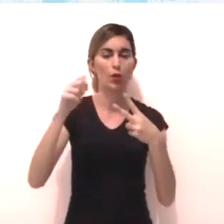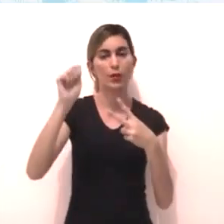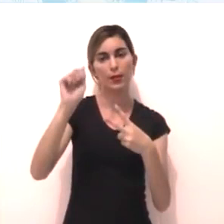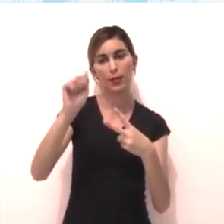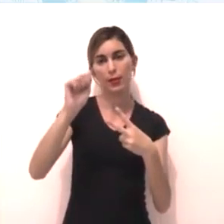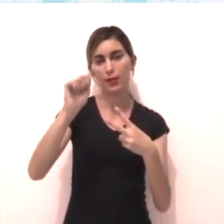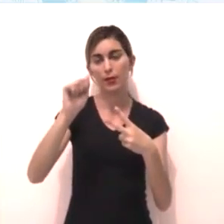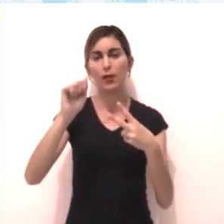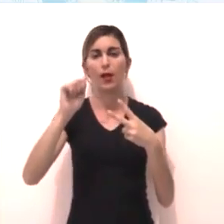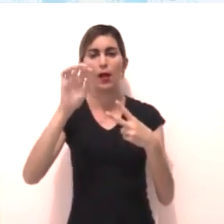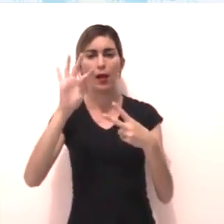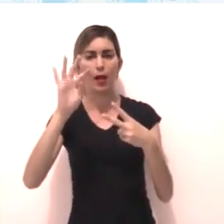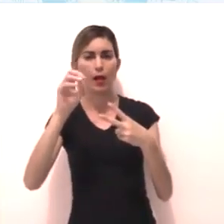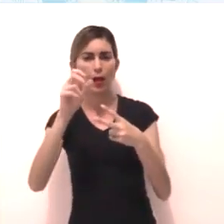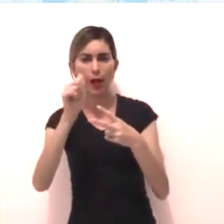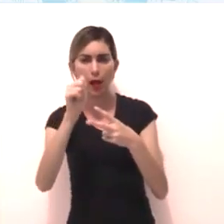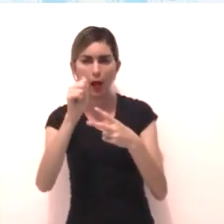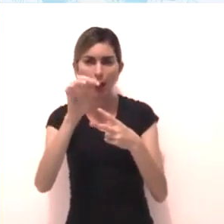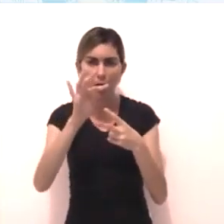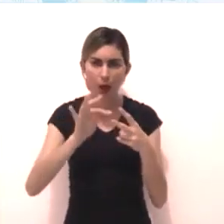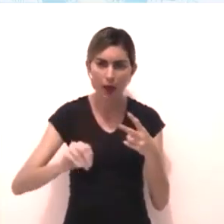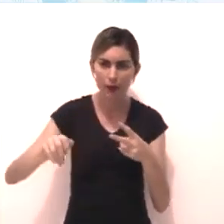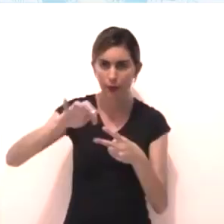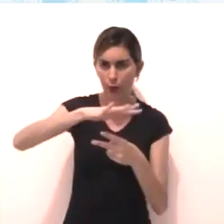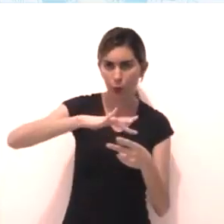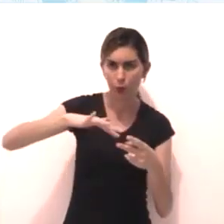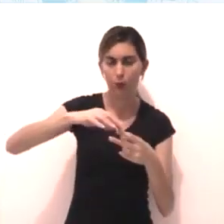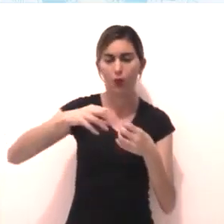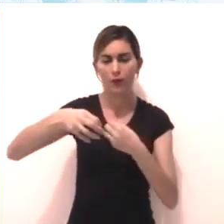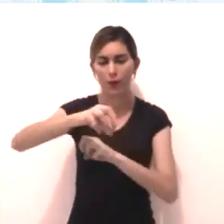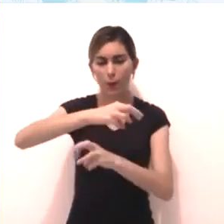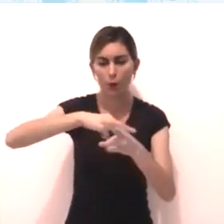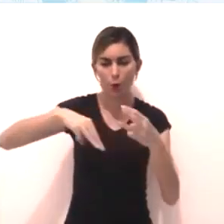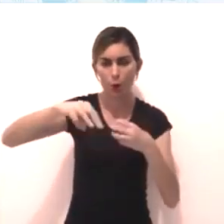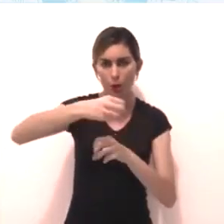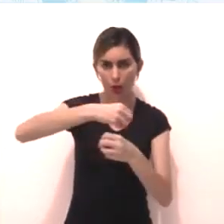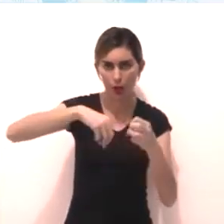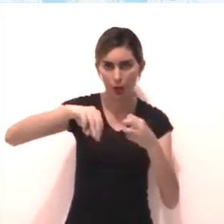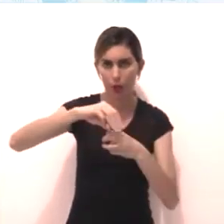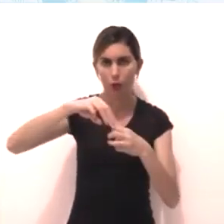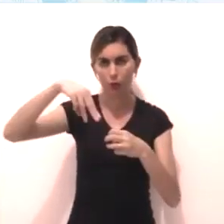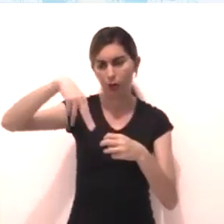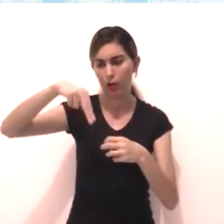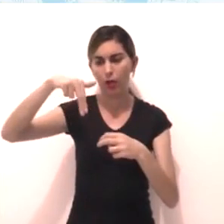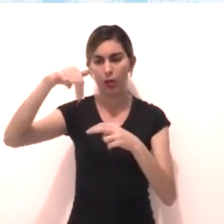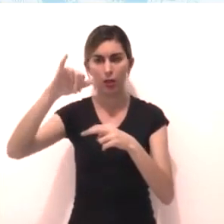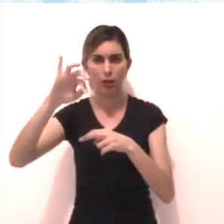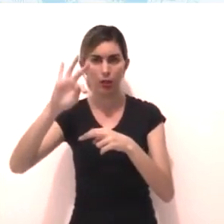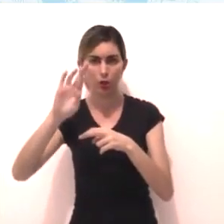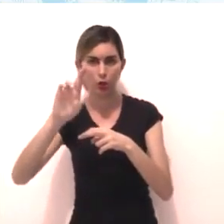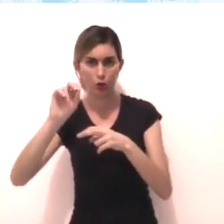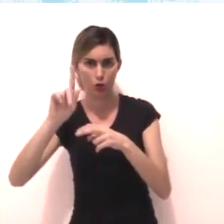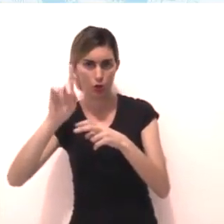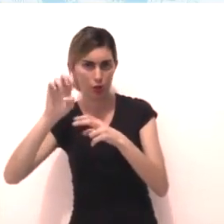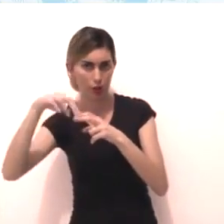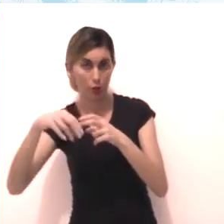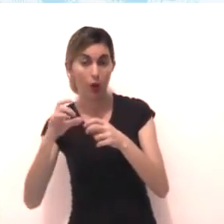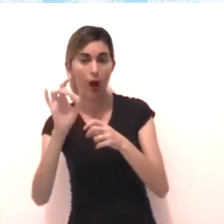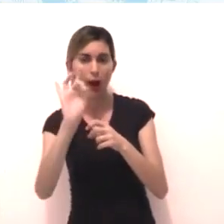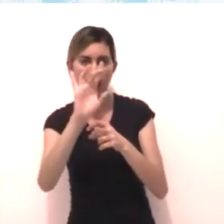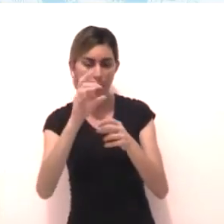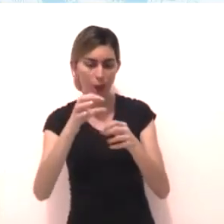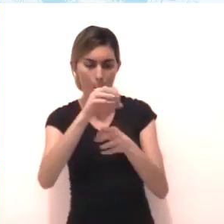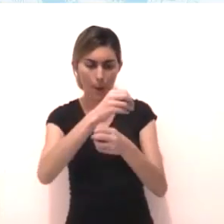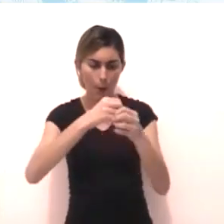átomos de nitrogênio. Então, vocês estão vendo aí a molécula do nitrogênio sendo representada. Cada